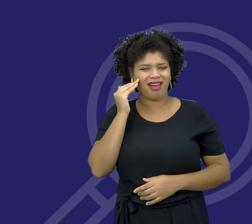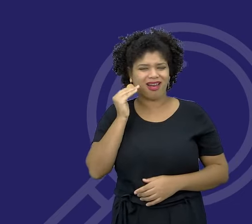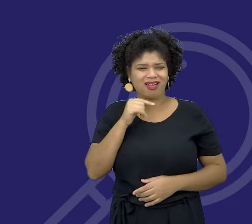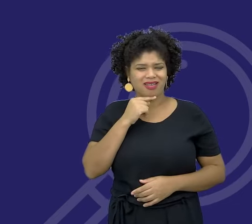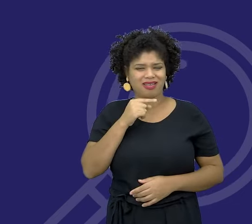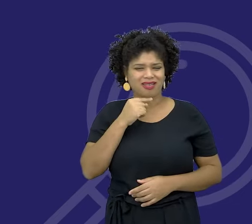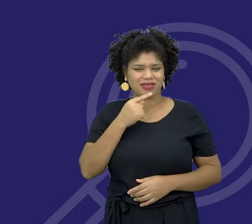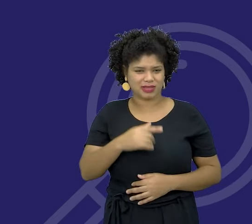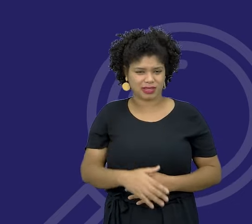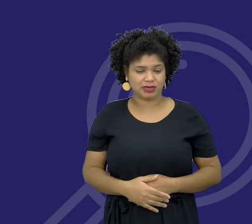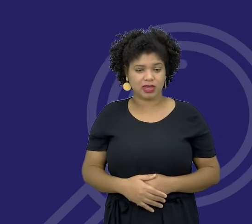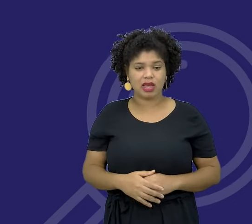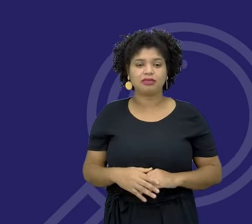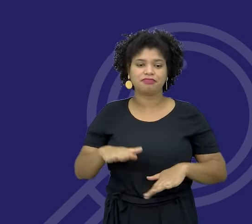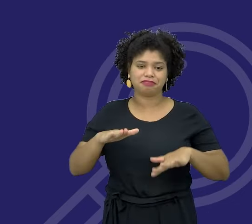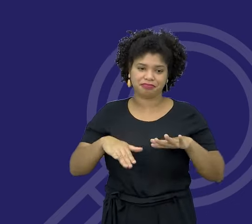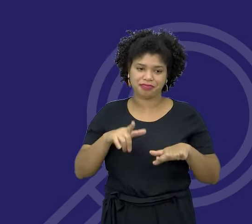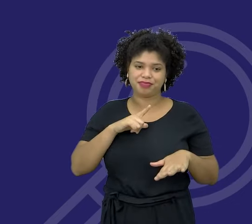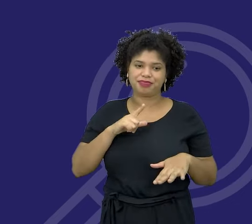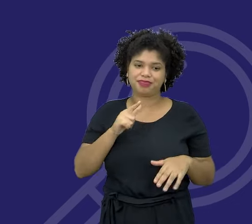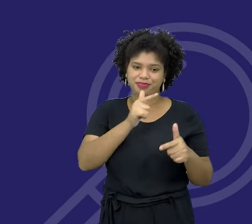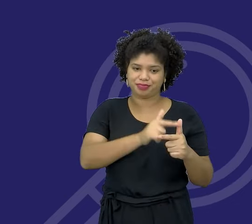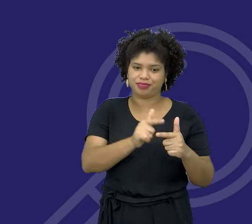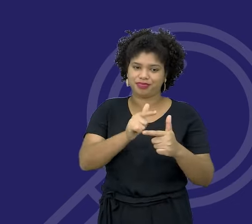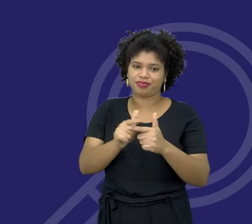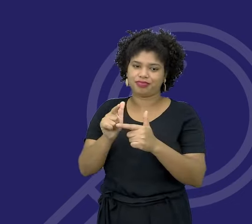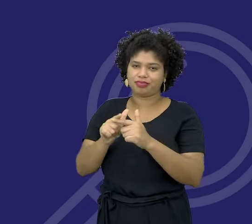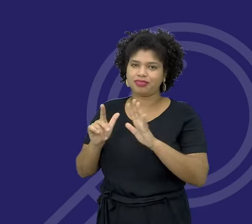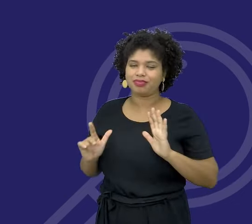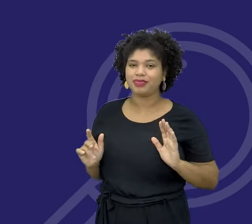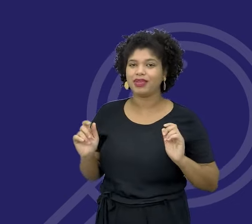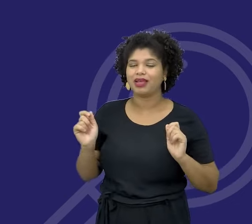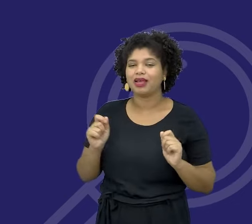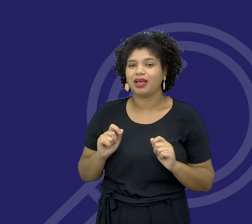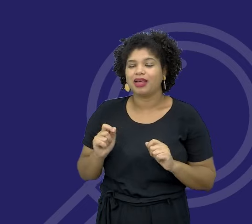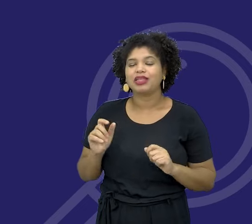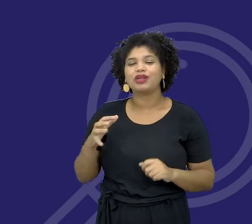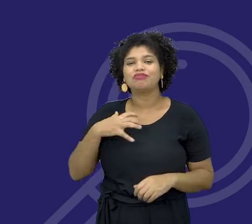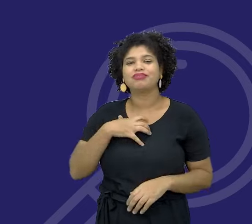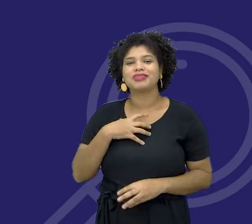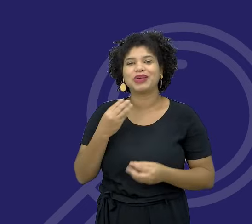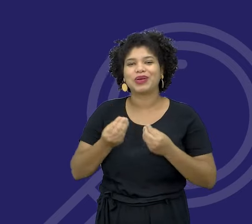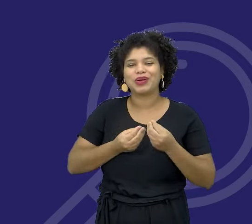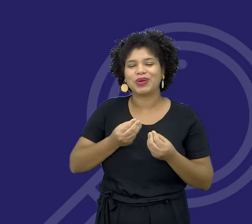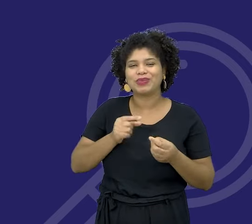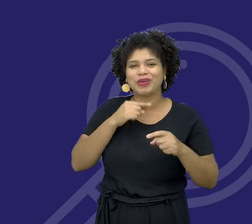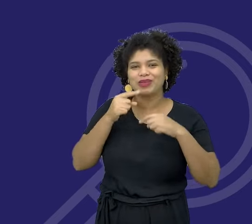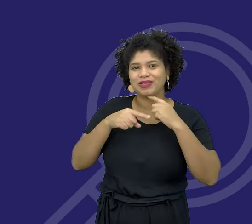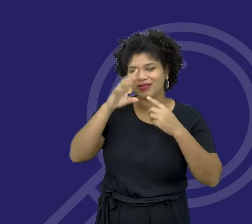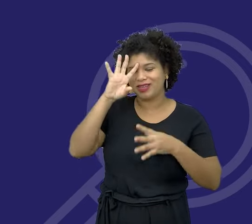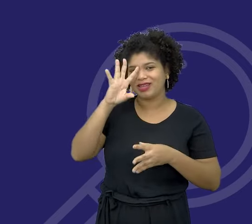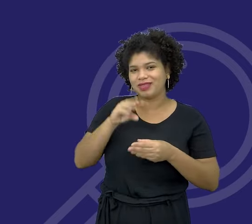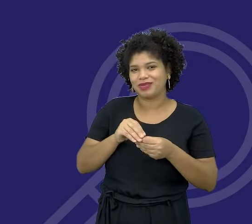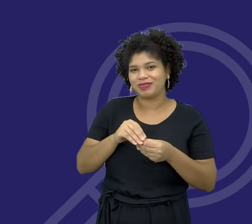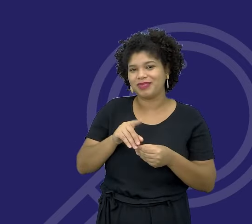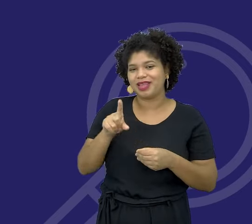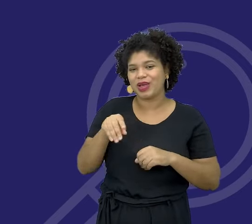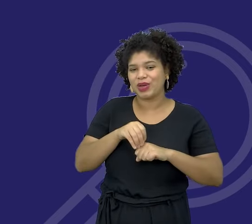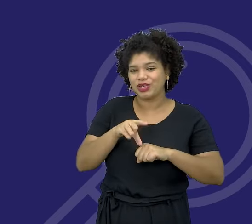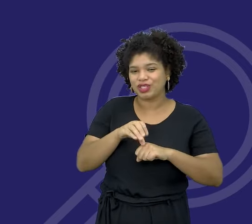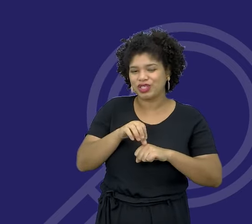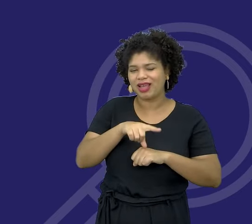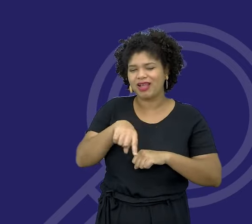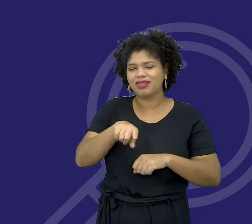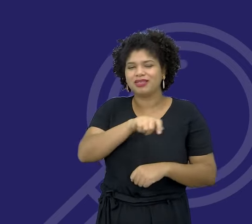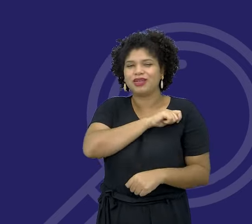estudantes, surge um problema secundário e busca-se uma forma de esclarecer dúvidas. Eu dei a sugestão deles